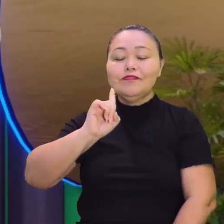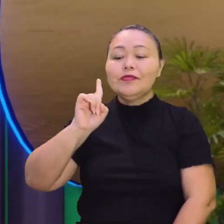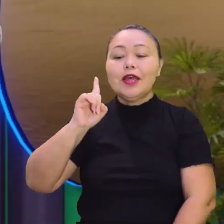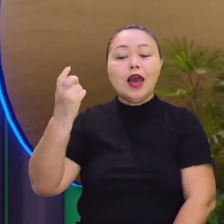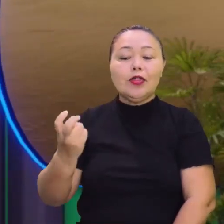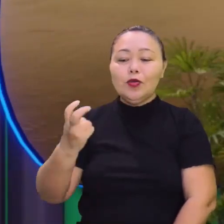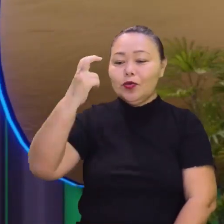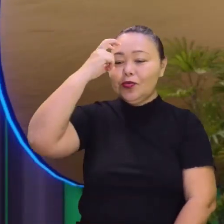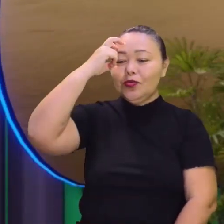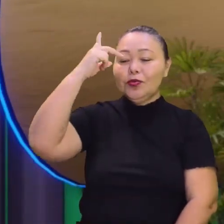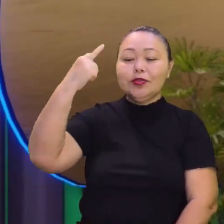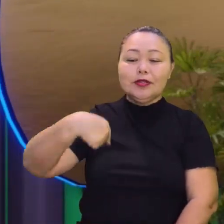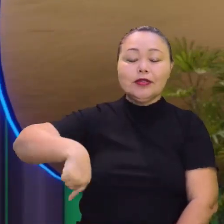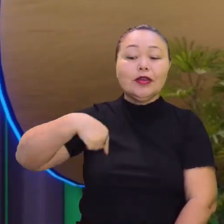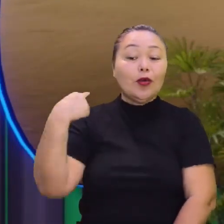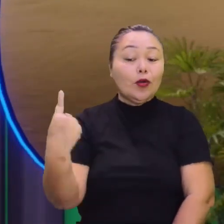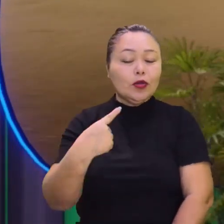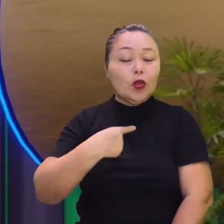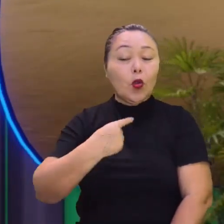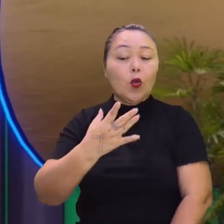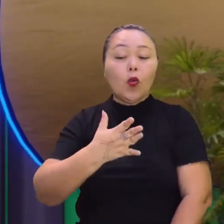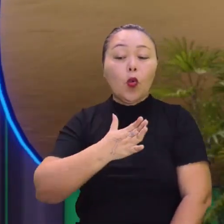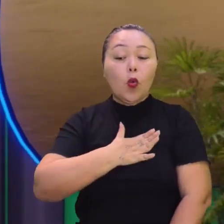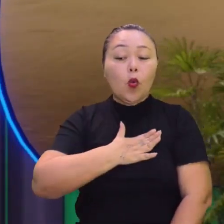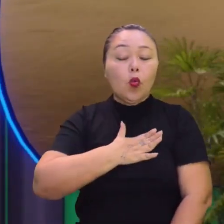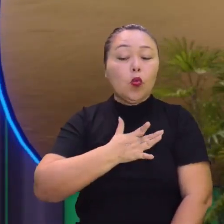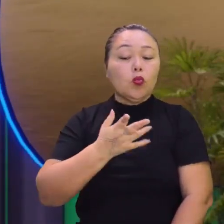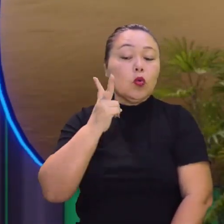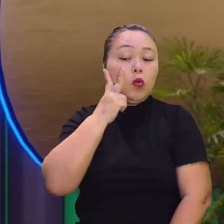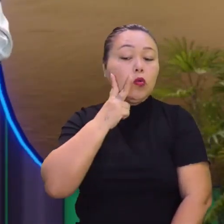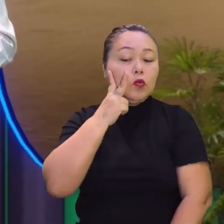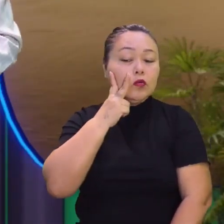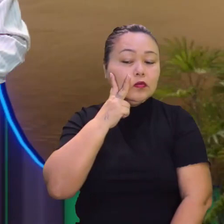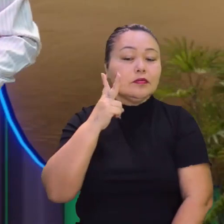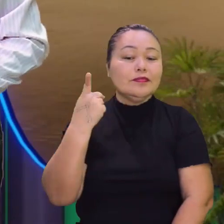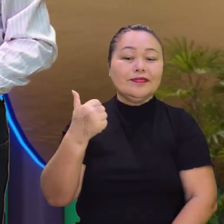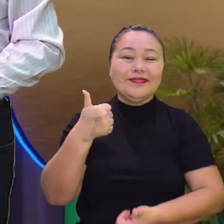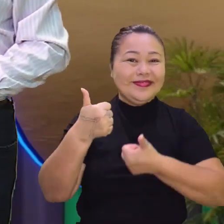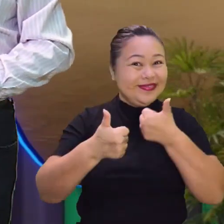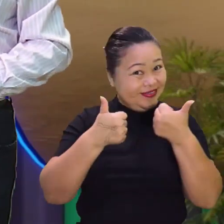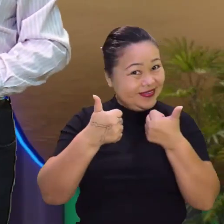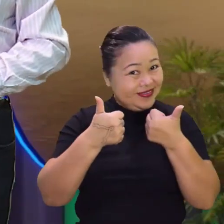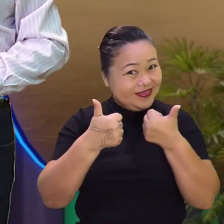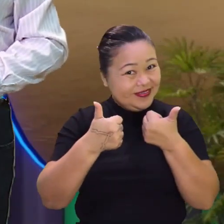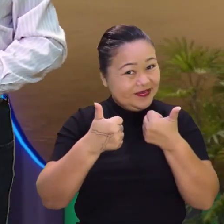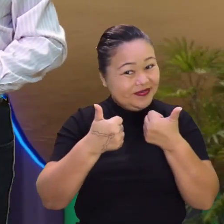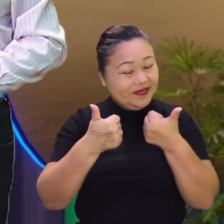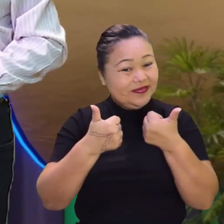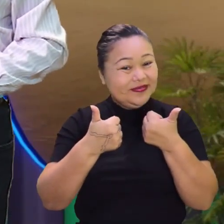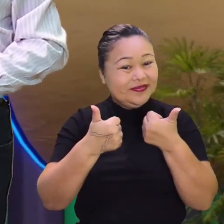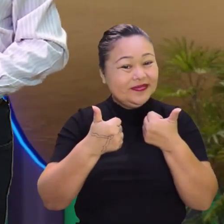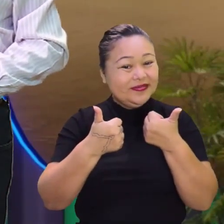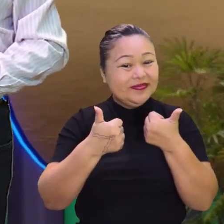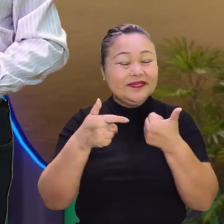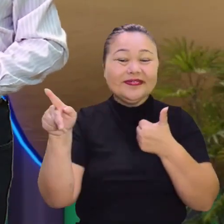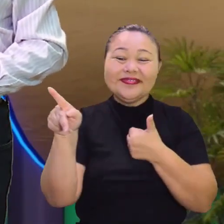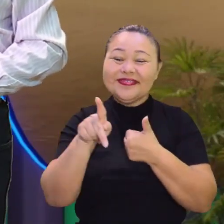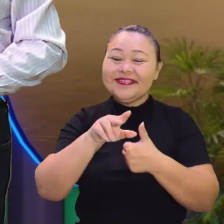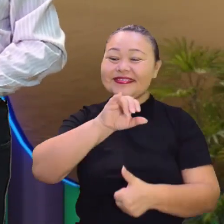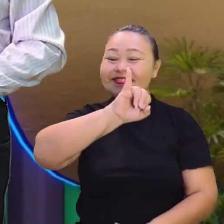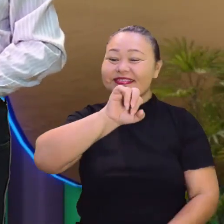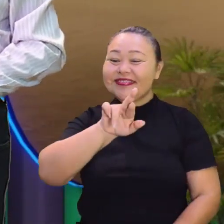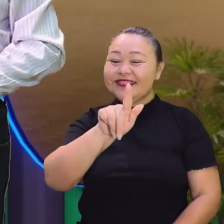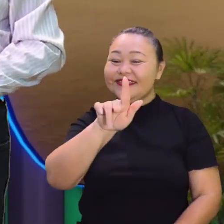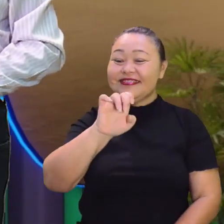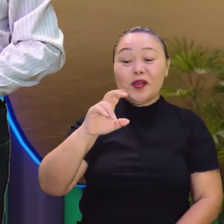nossa cultura de gostar daquele vinho. Exatamente. Interessante, né? Interessantíssimo. Então... Beleza, galera? Olha só, professor Jorge aí